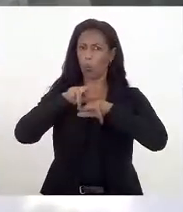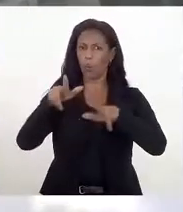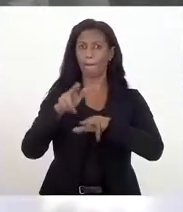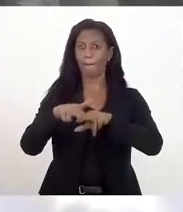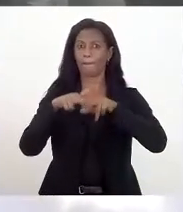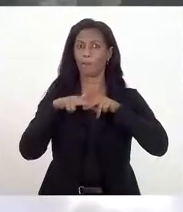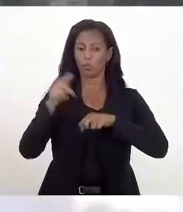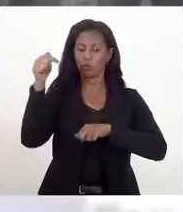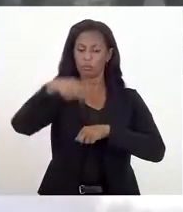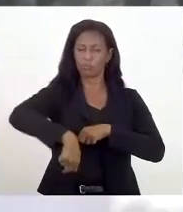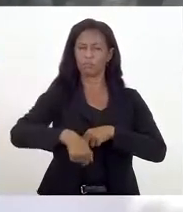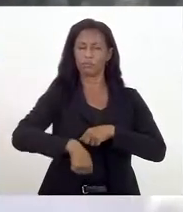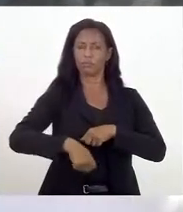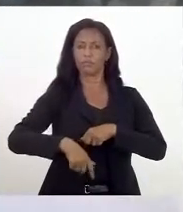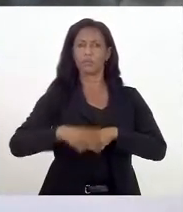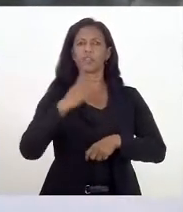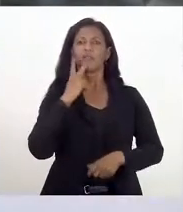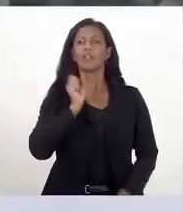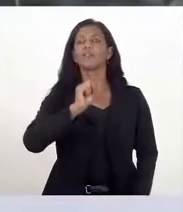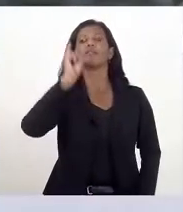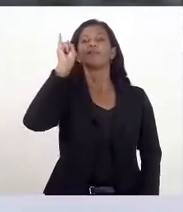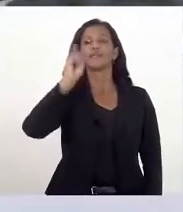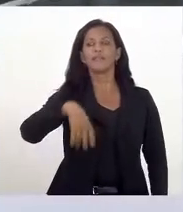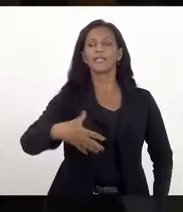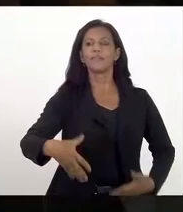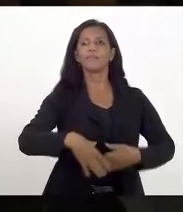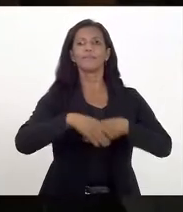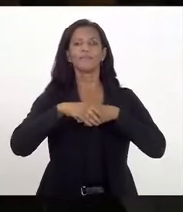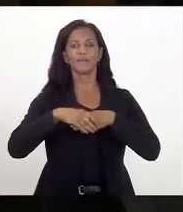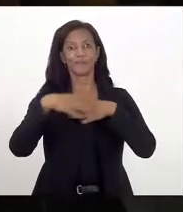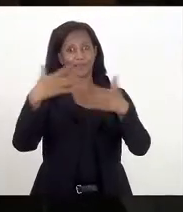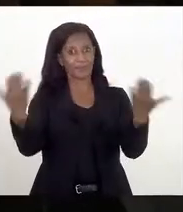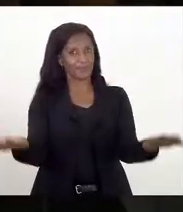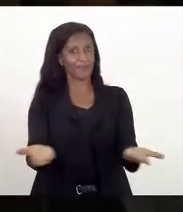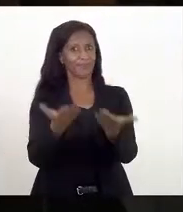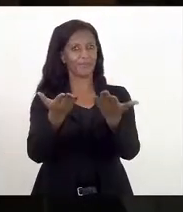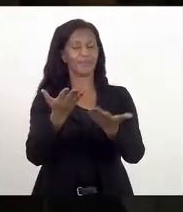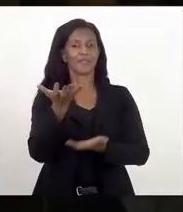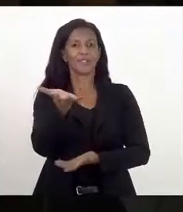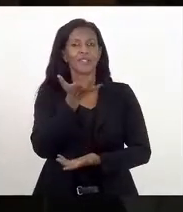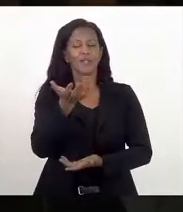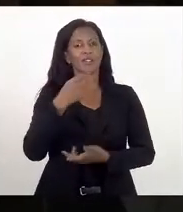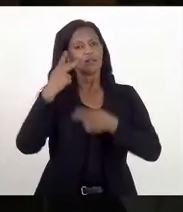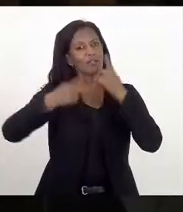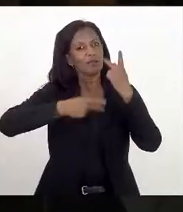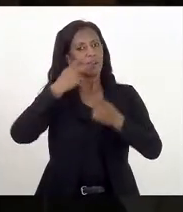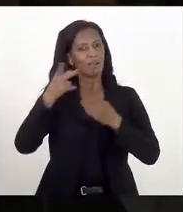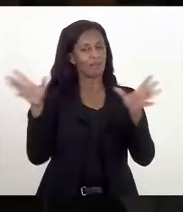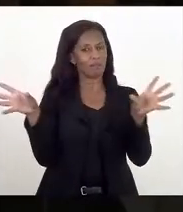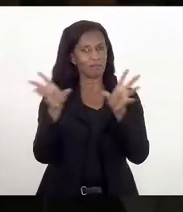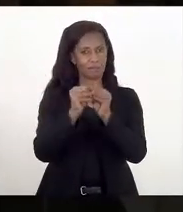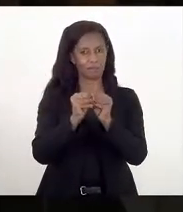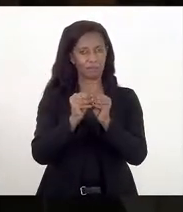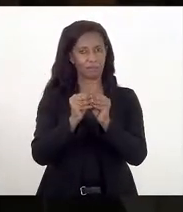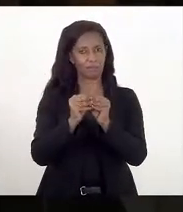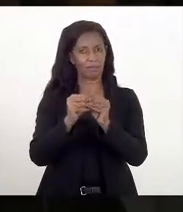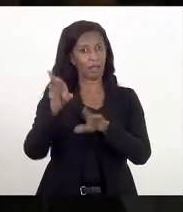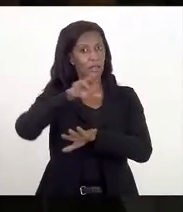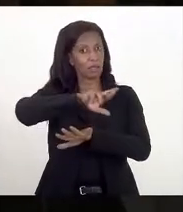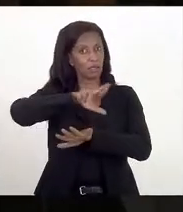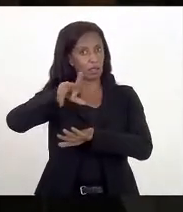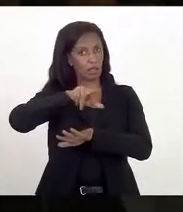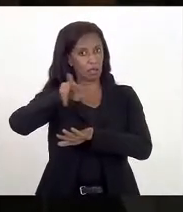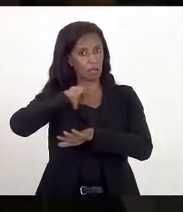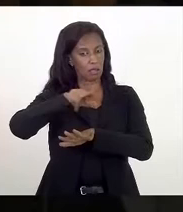estamos aqui dizendo sim, cumprimentando vocês e eu quero falar para concluir. Não da condição